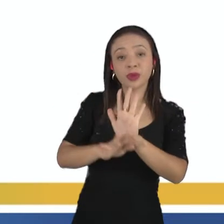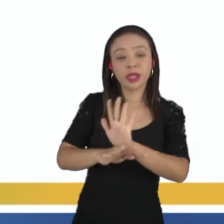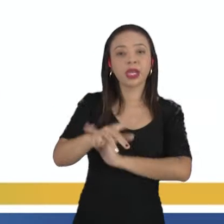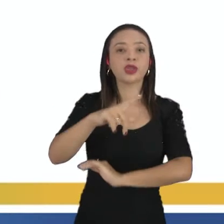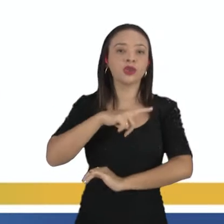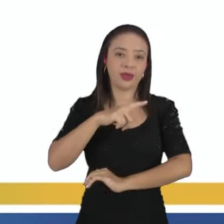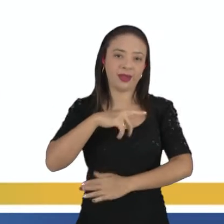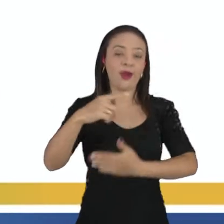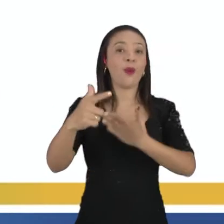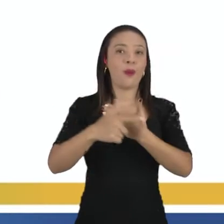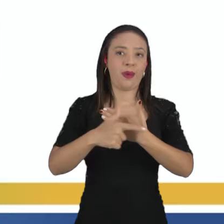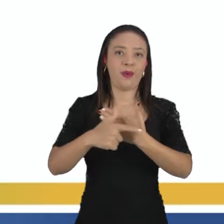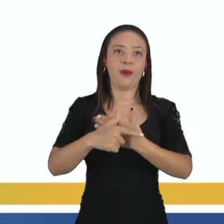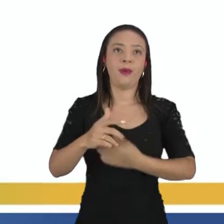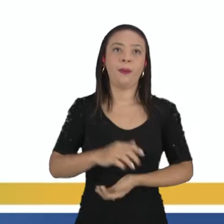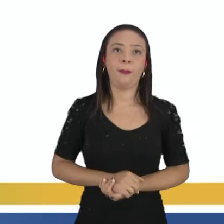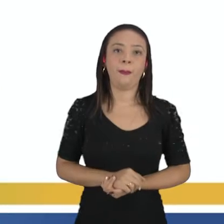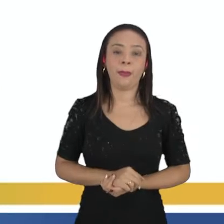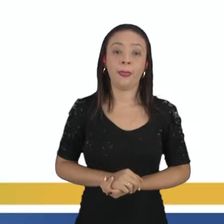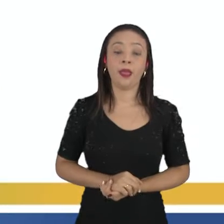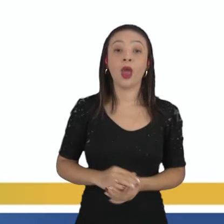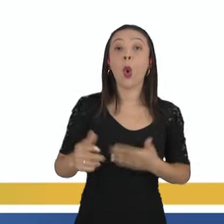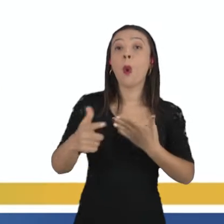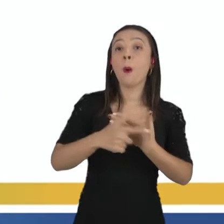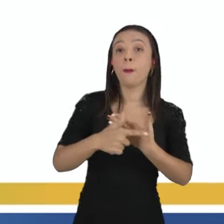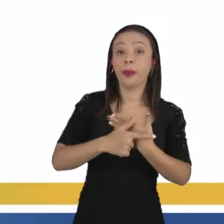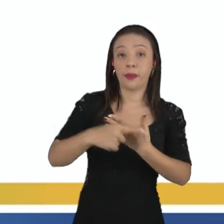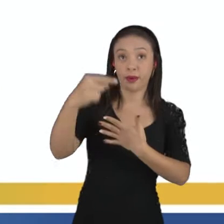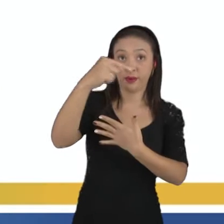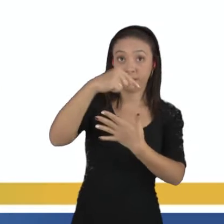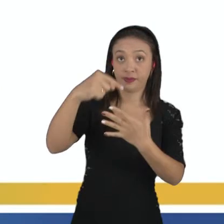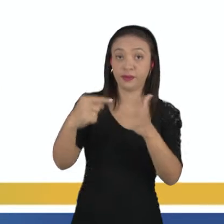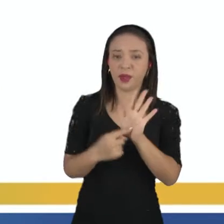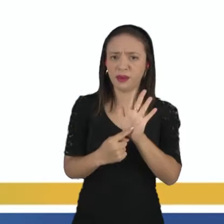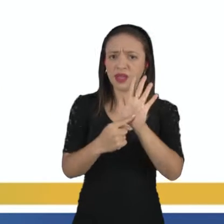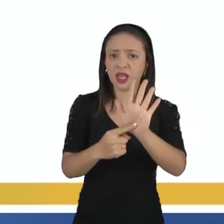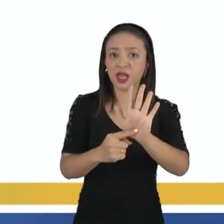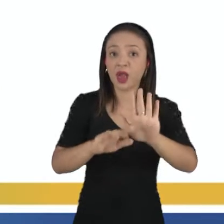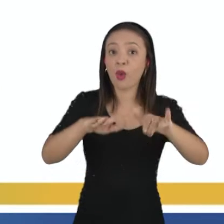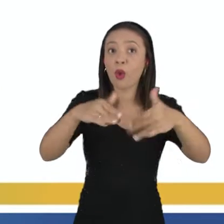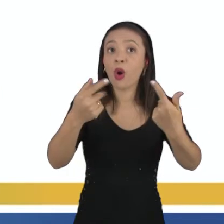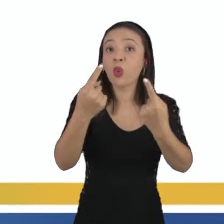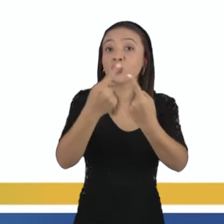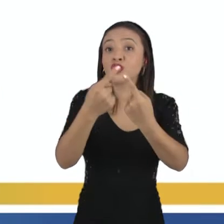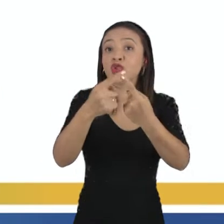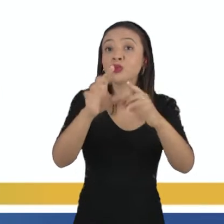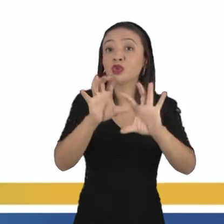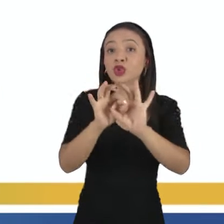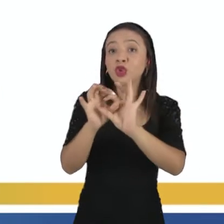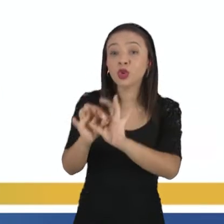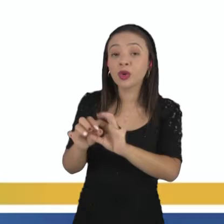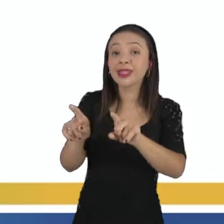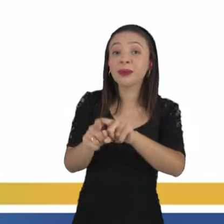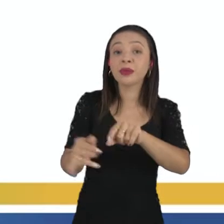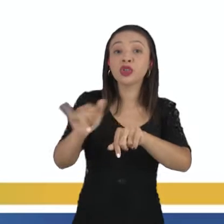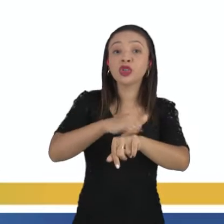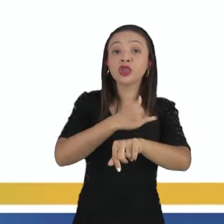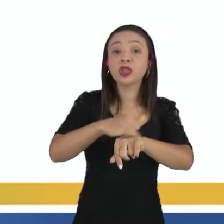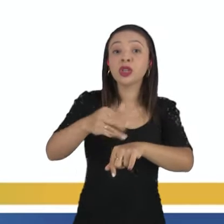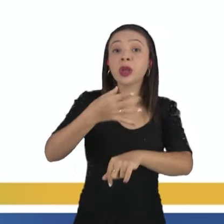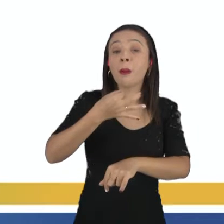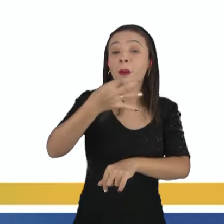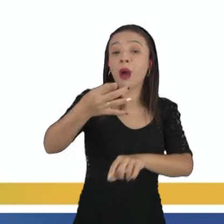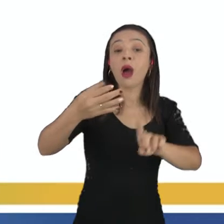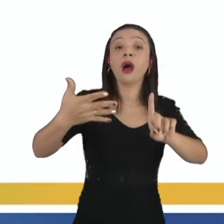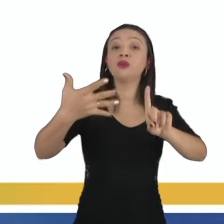se voltando. A função do operador é indicar qual tipo de raciocínio e estratégia